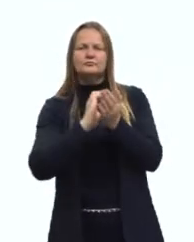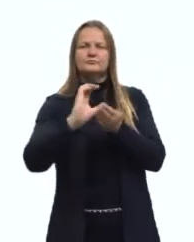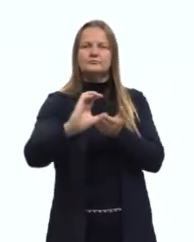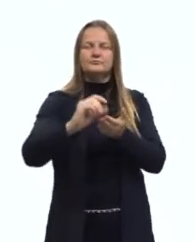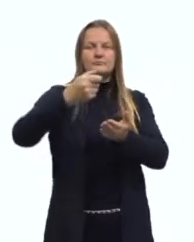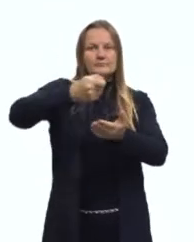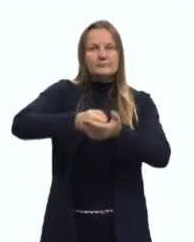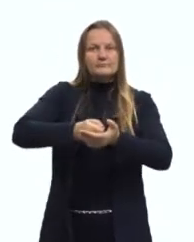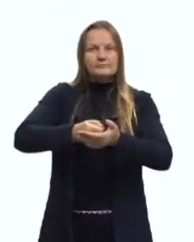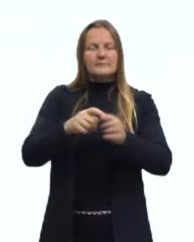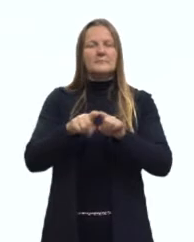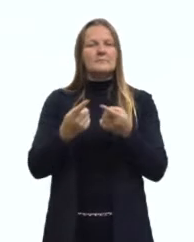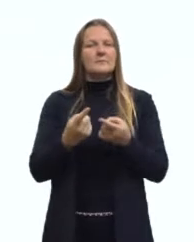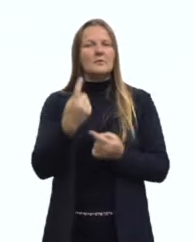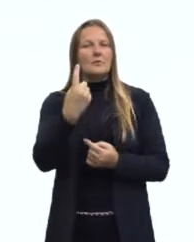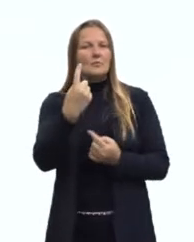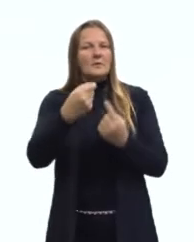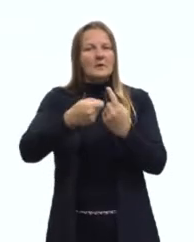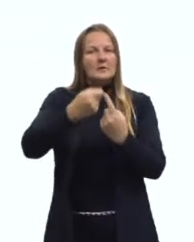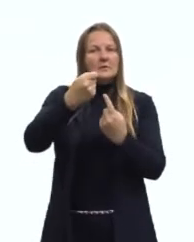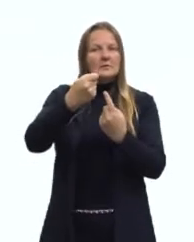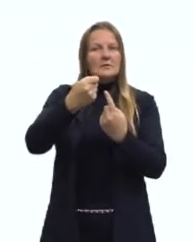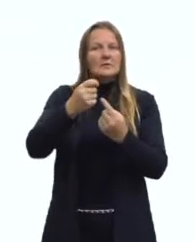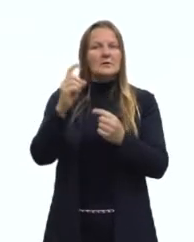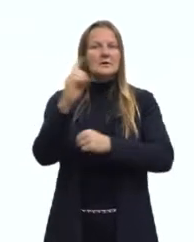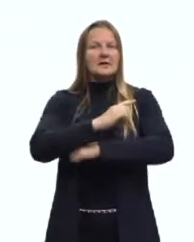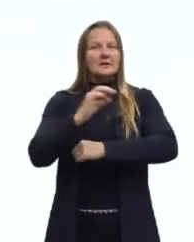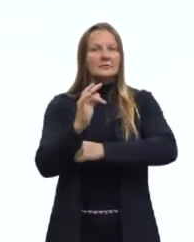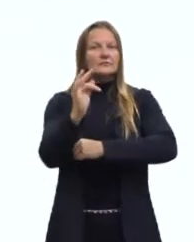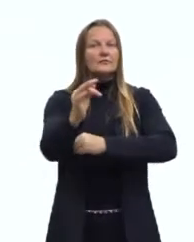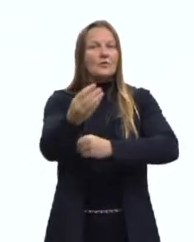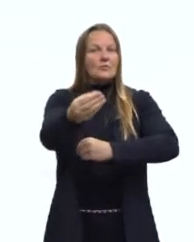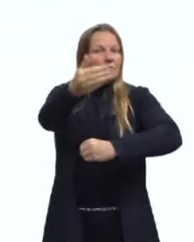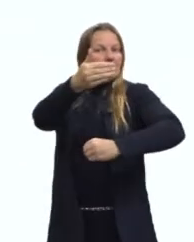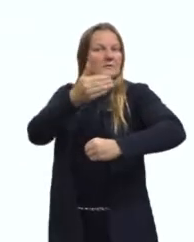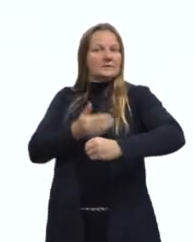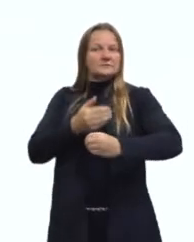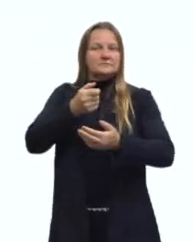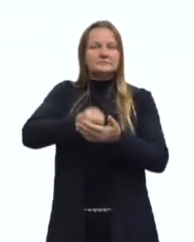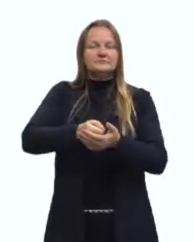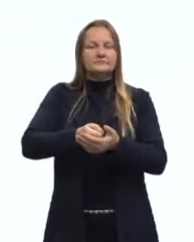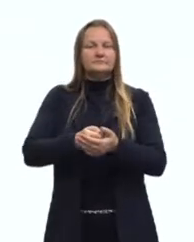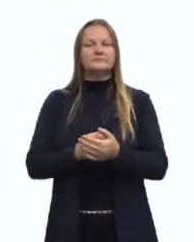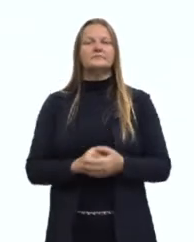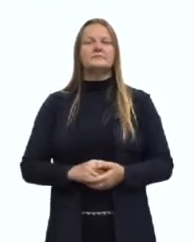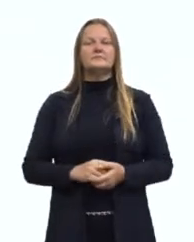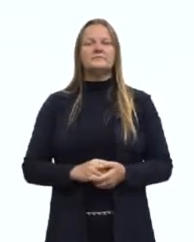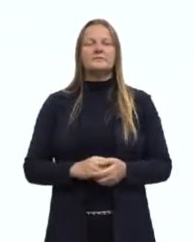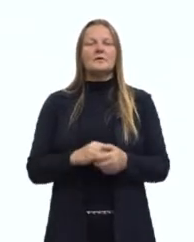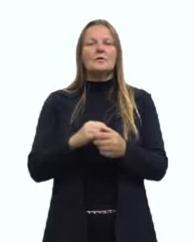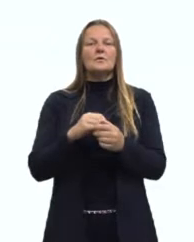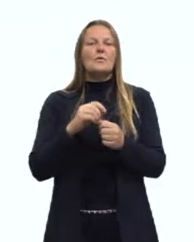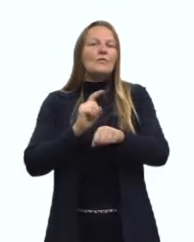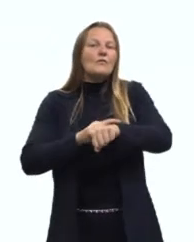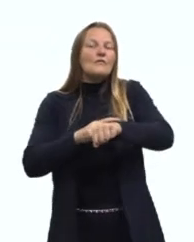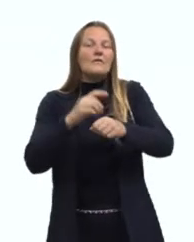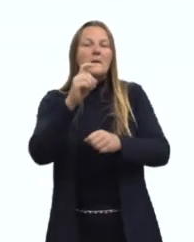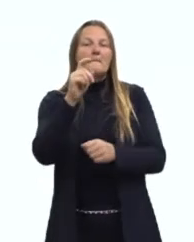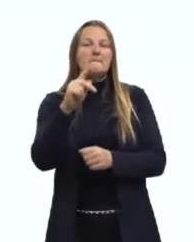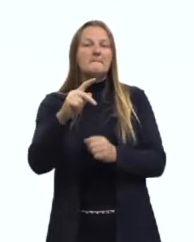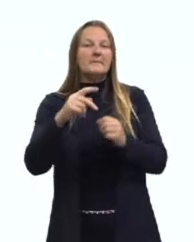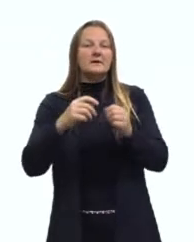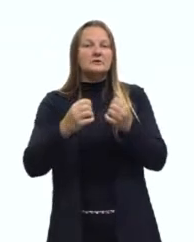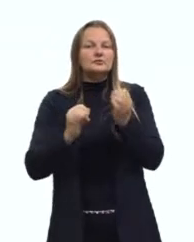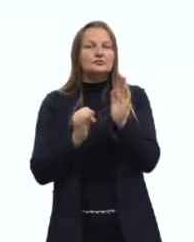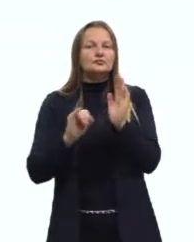ser paga em uma data futura um valor presente P submetido a juros